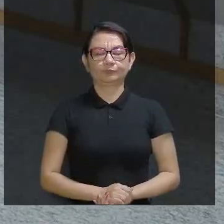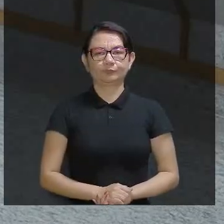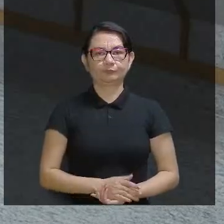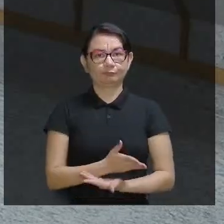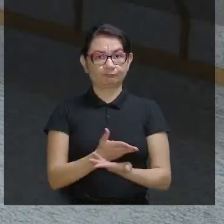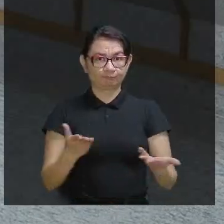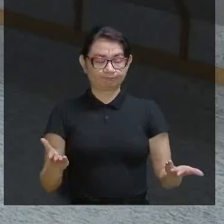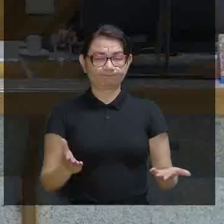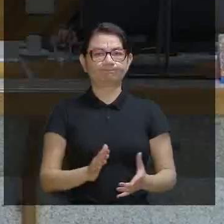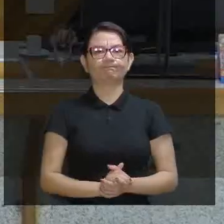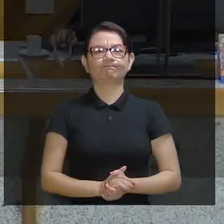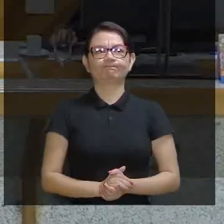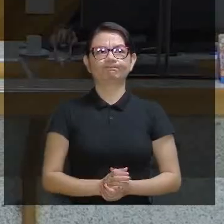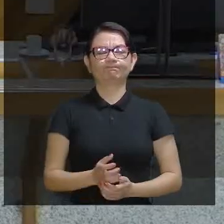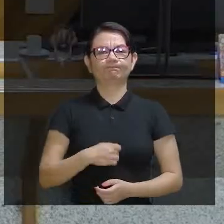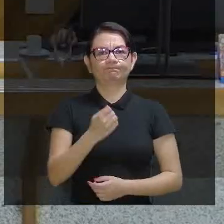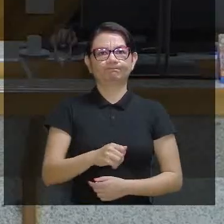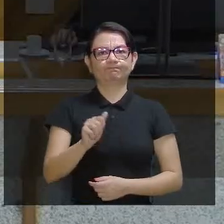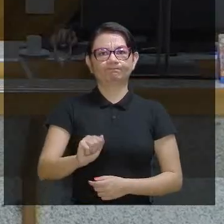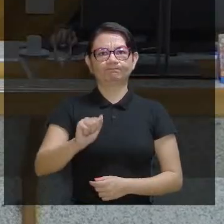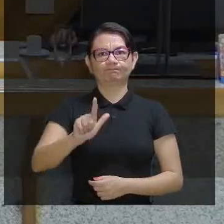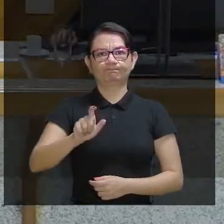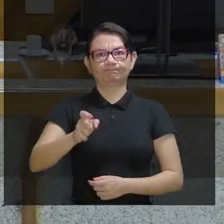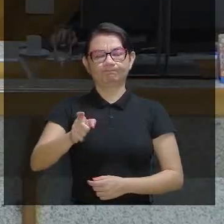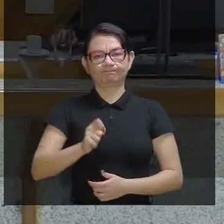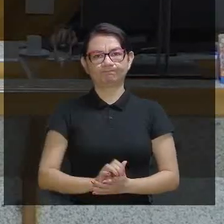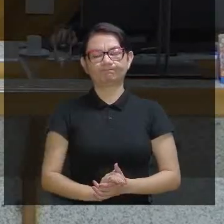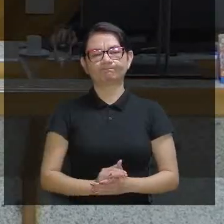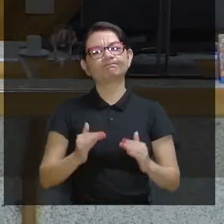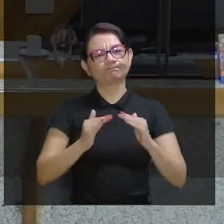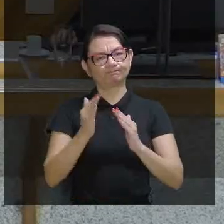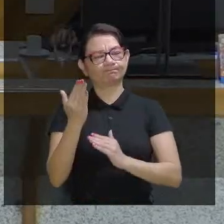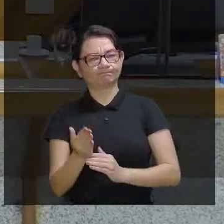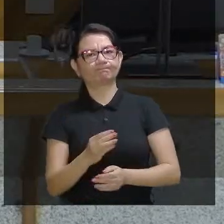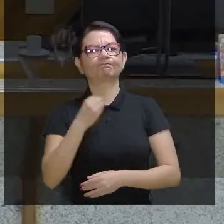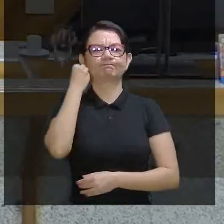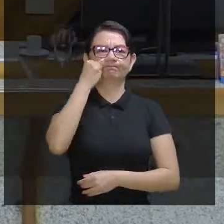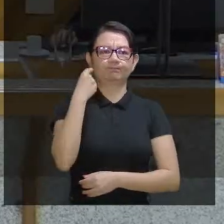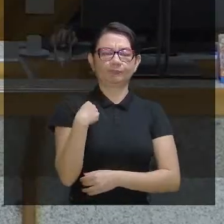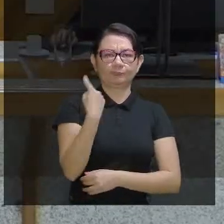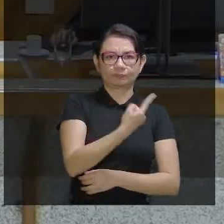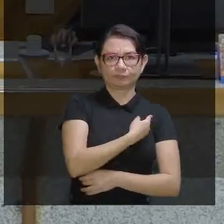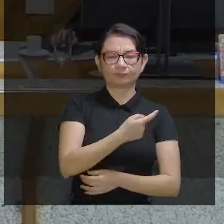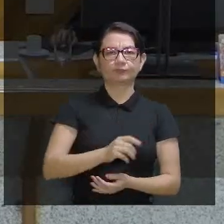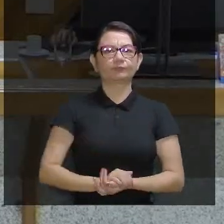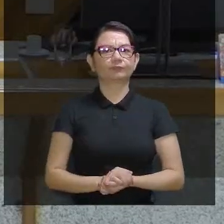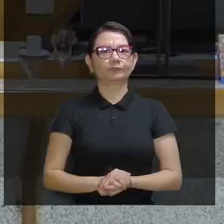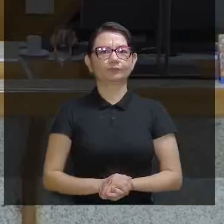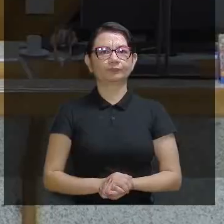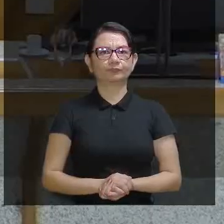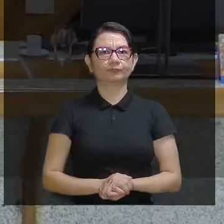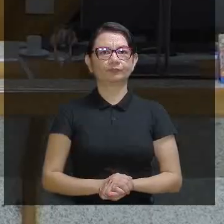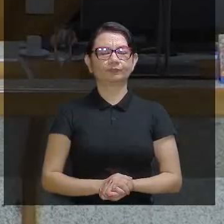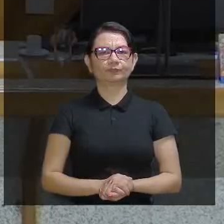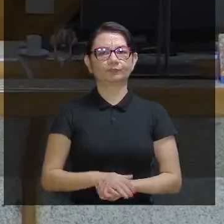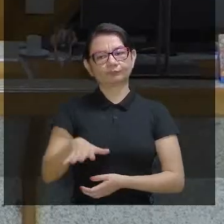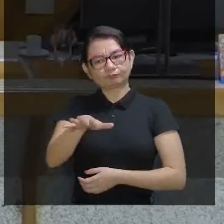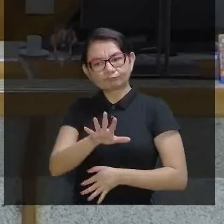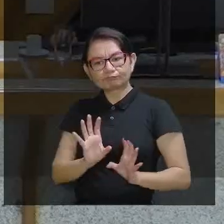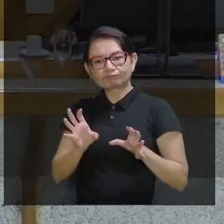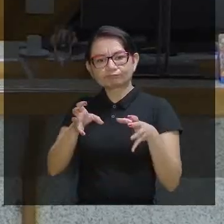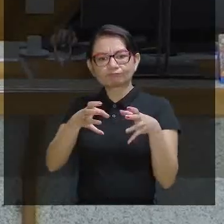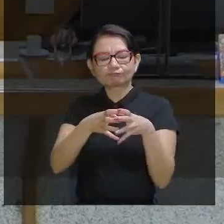todos nós, doutor Alex Lamy, estamos aderindo à sua manifestação. A experiência nossa lá na aldeia Aramirã